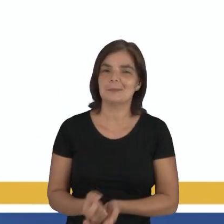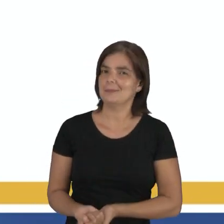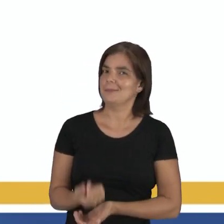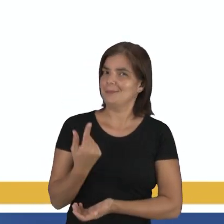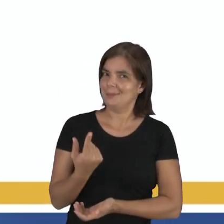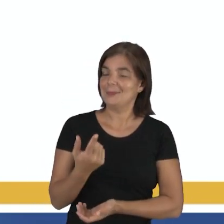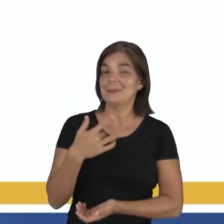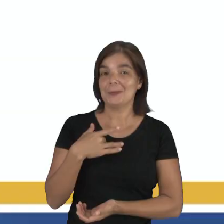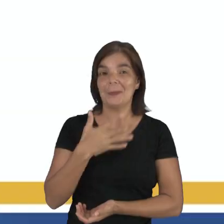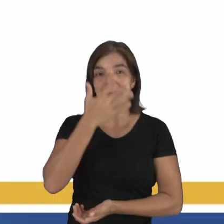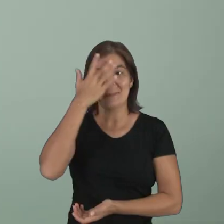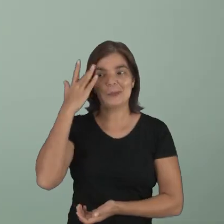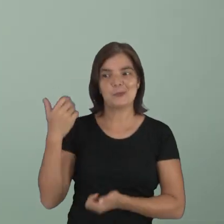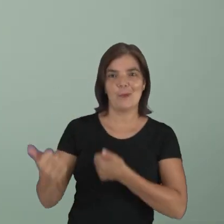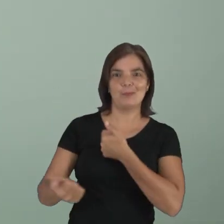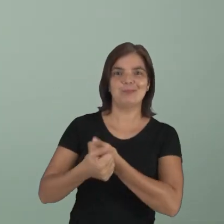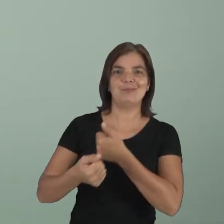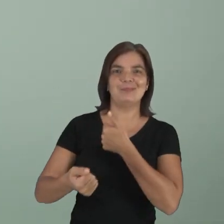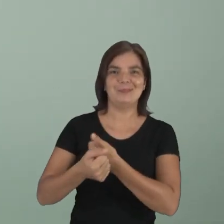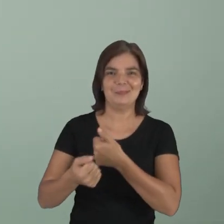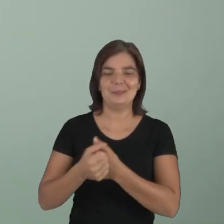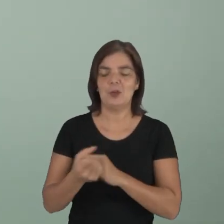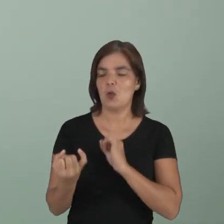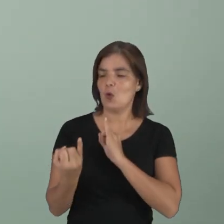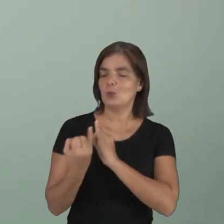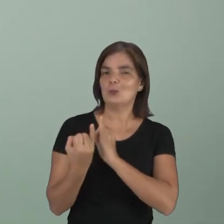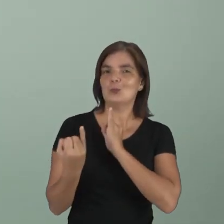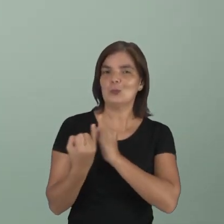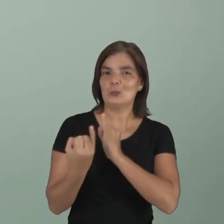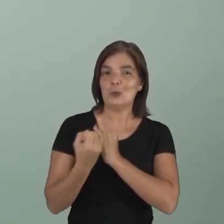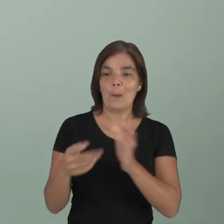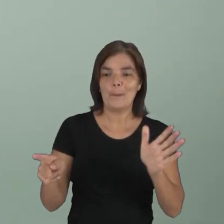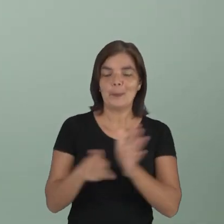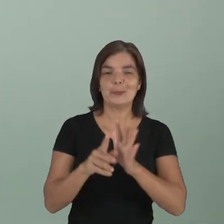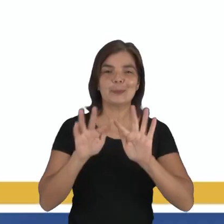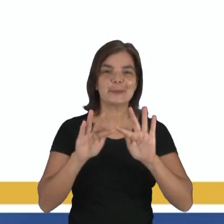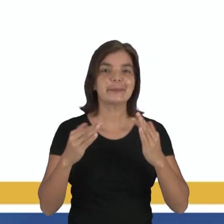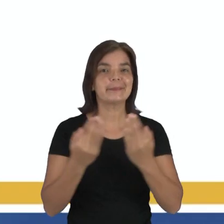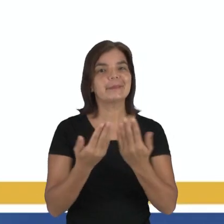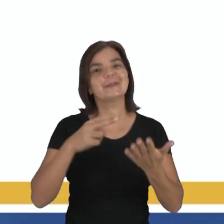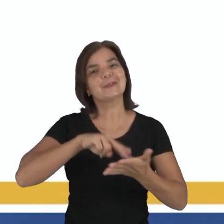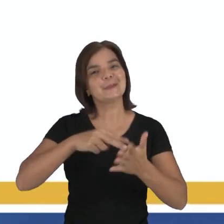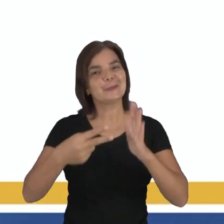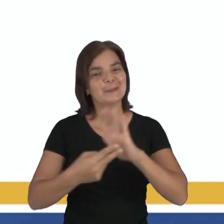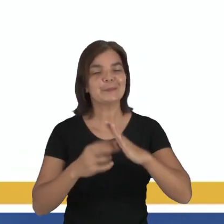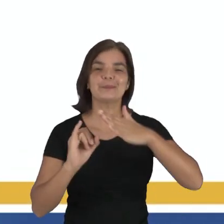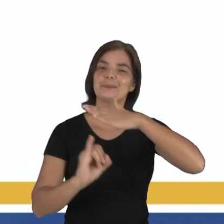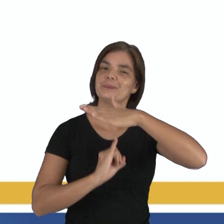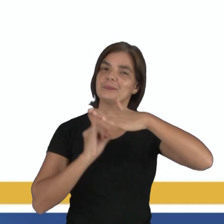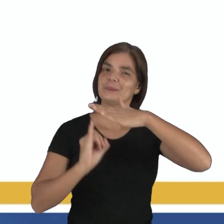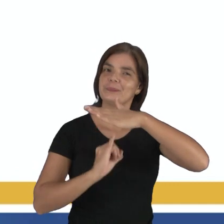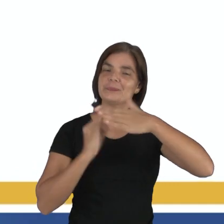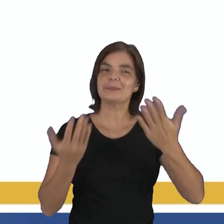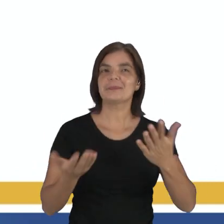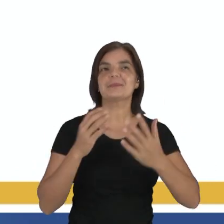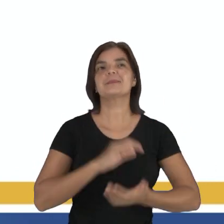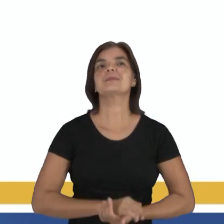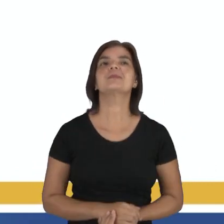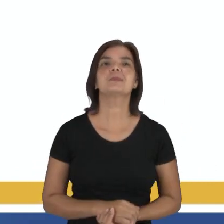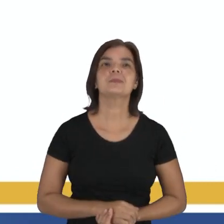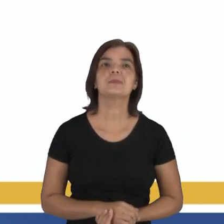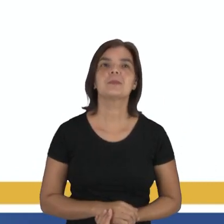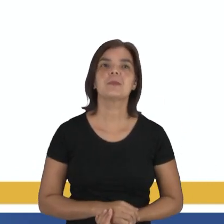Opa, só pessoas próximas, só pessoas íntimas, só pessoas da família. Logo, linguagem